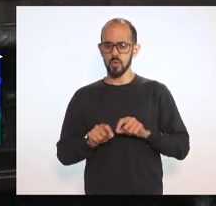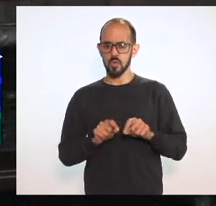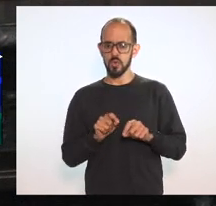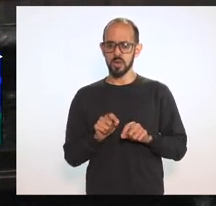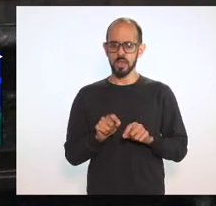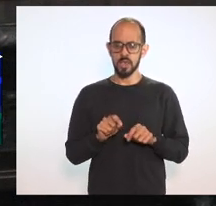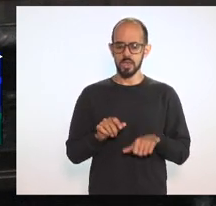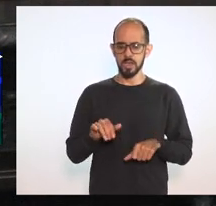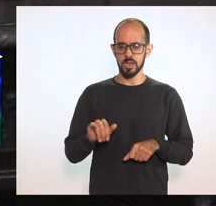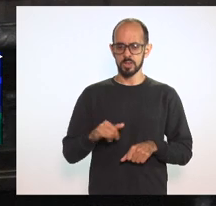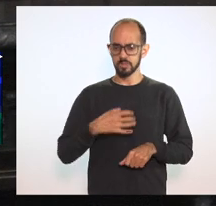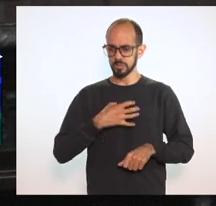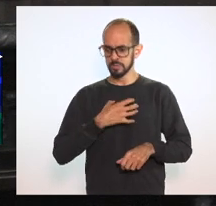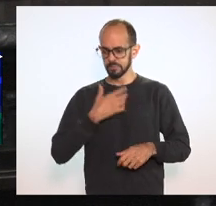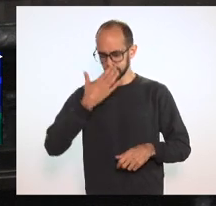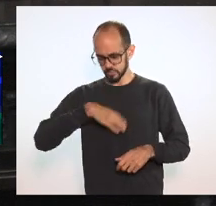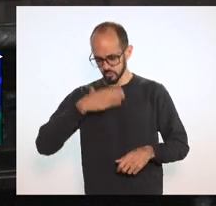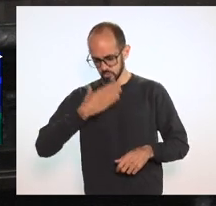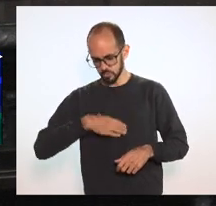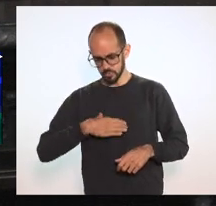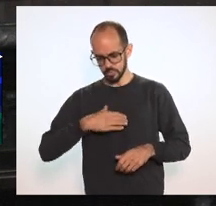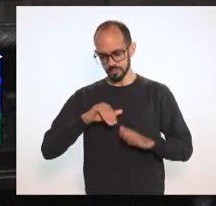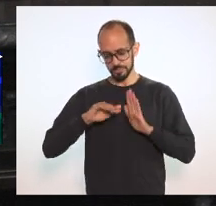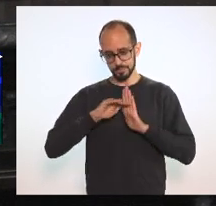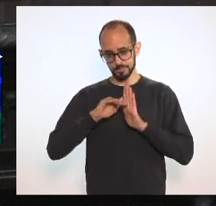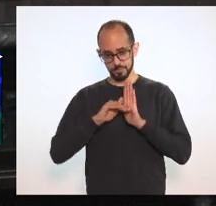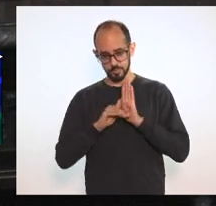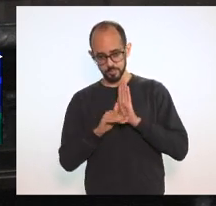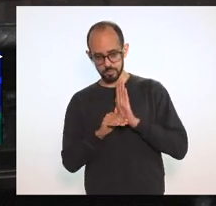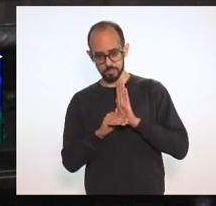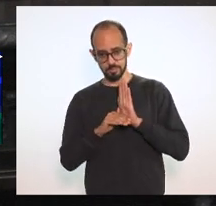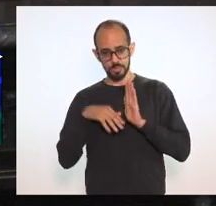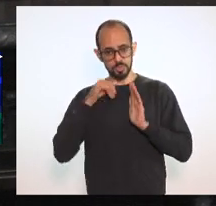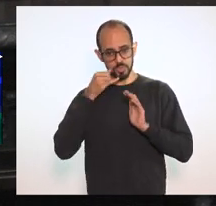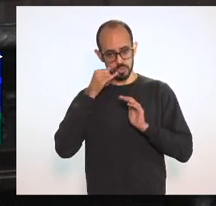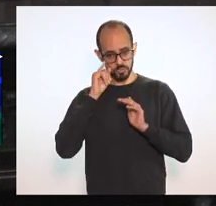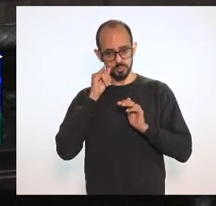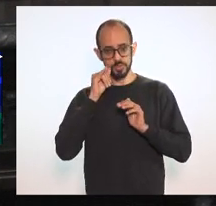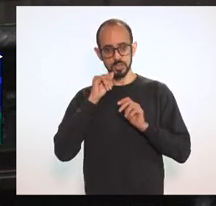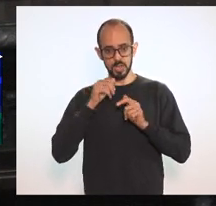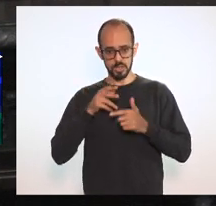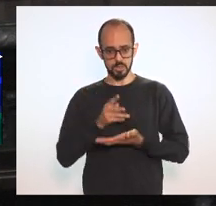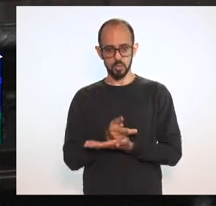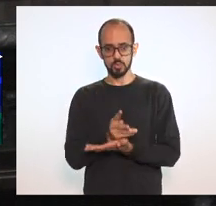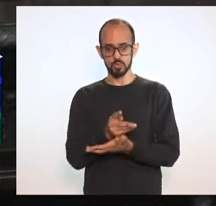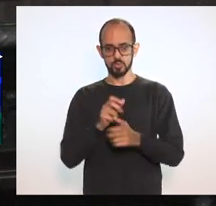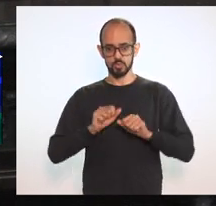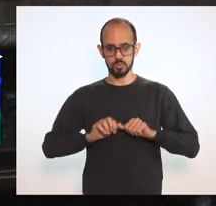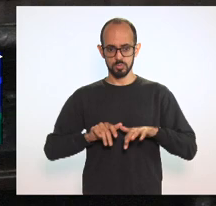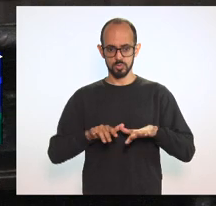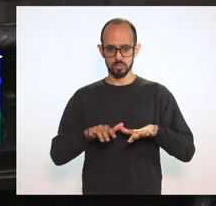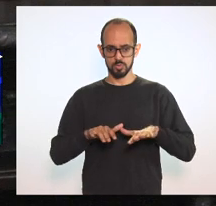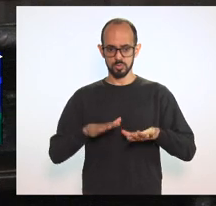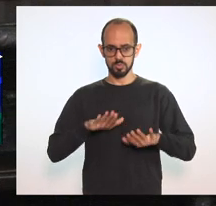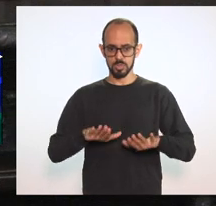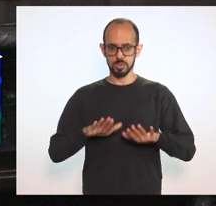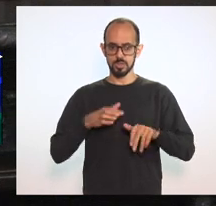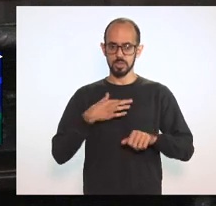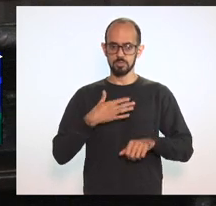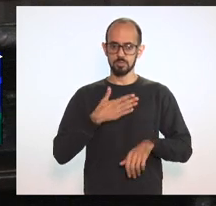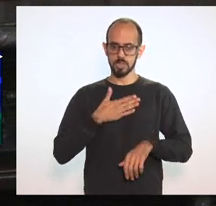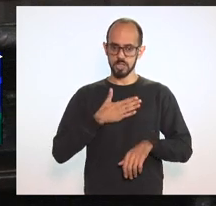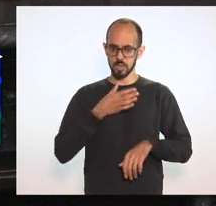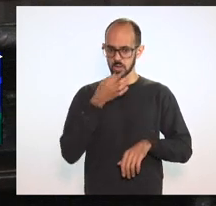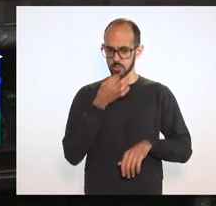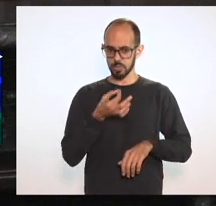atitudes comportamentos e procedimentos para enfrentar academia hora na minha opinião